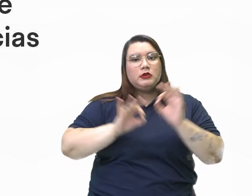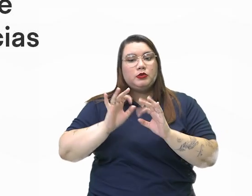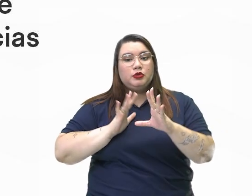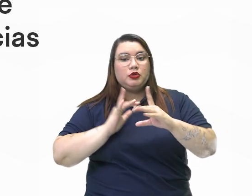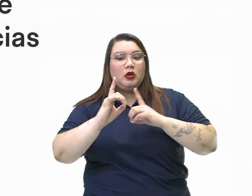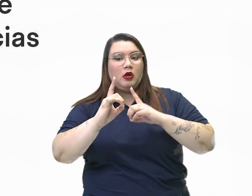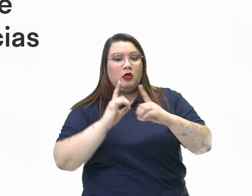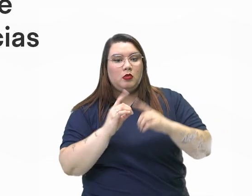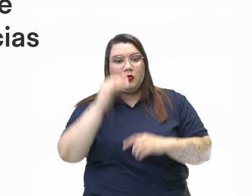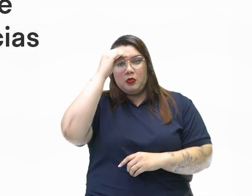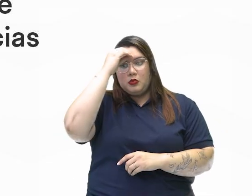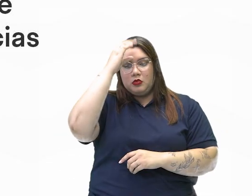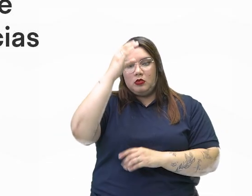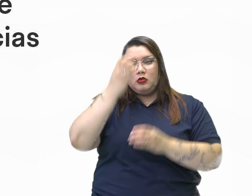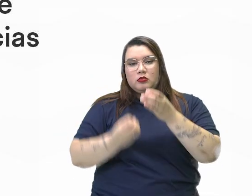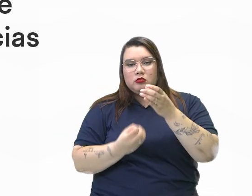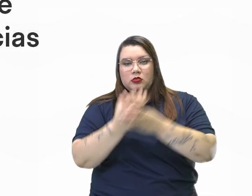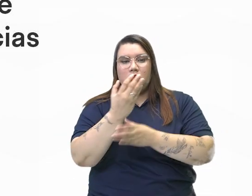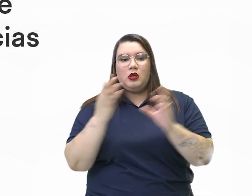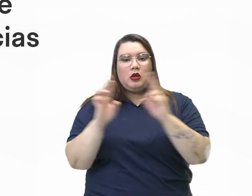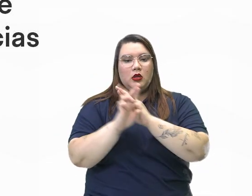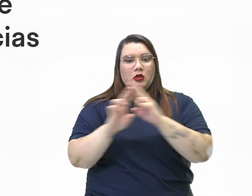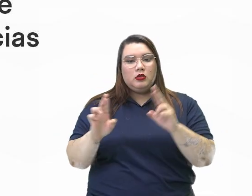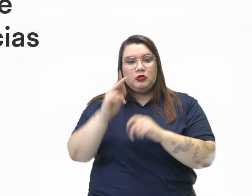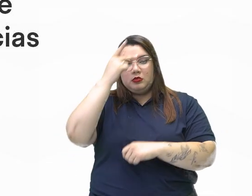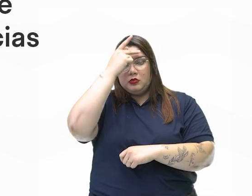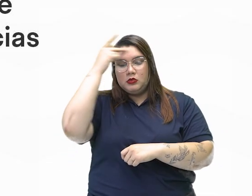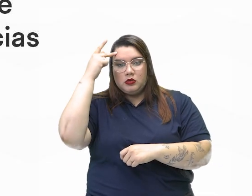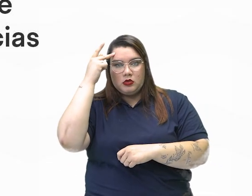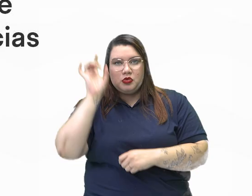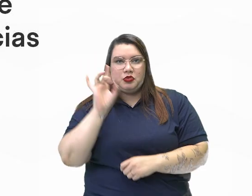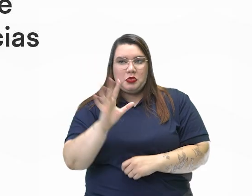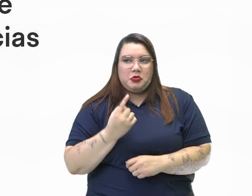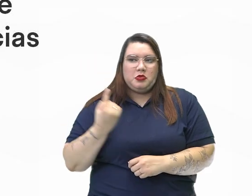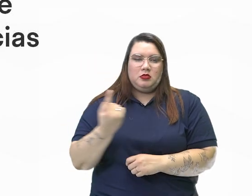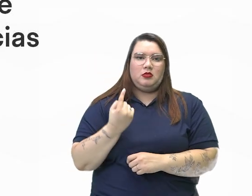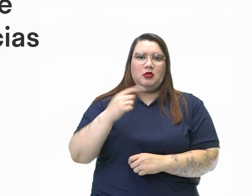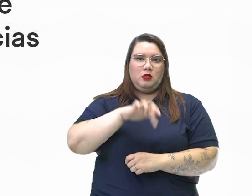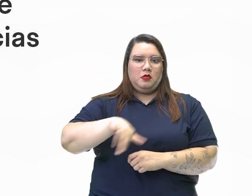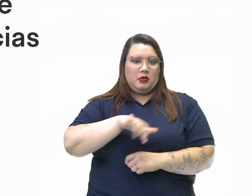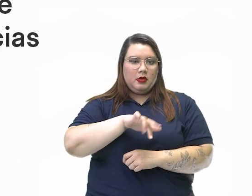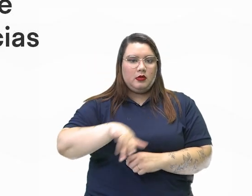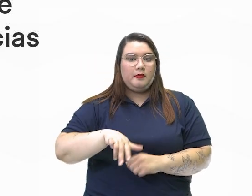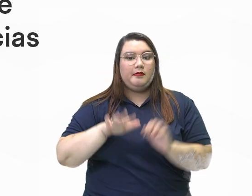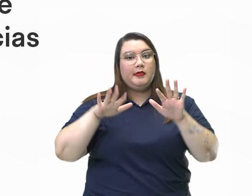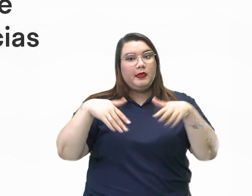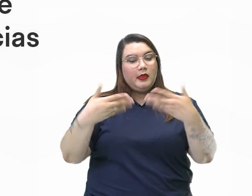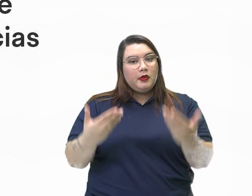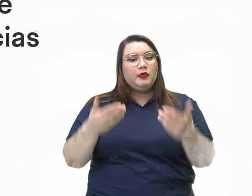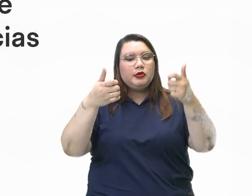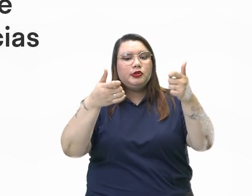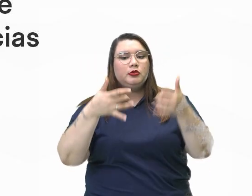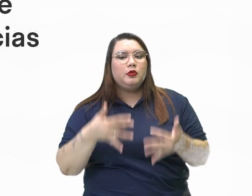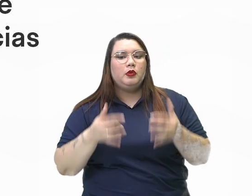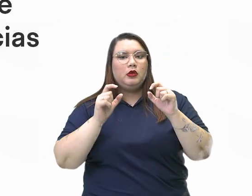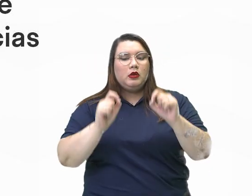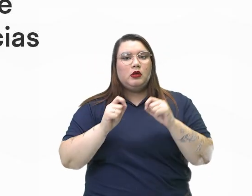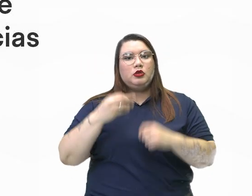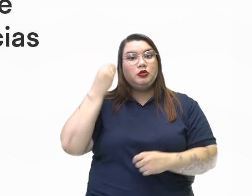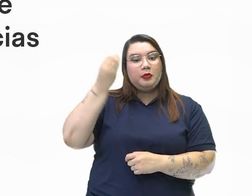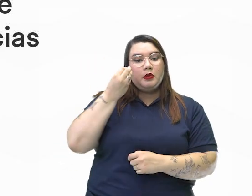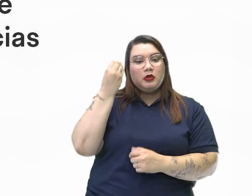processo dialógico. O conhecimento se constrói na relação entre sujeitos e não de forma unilateral.